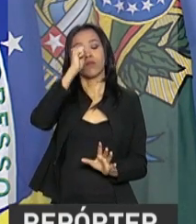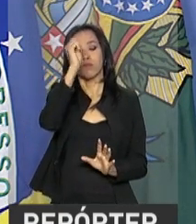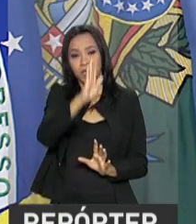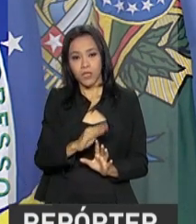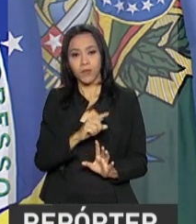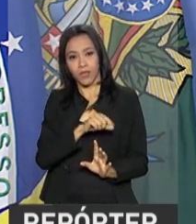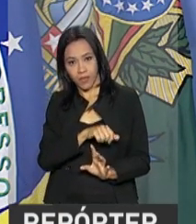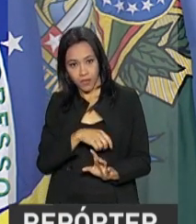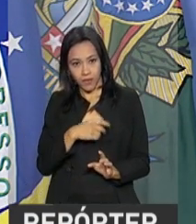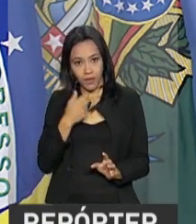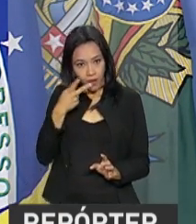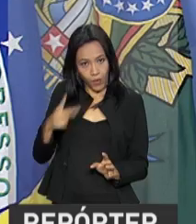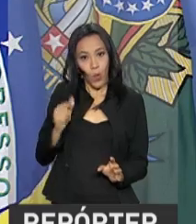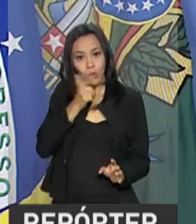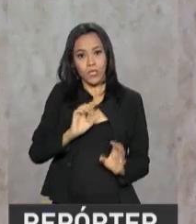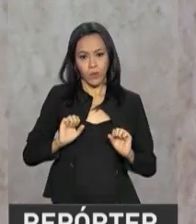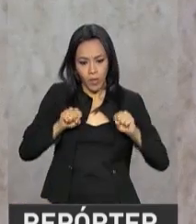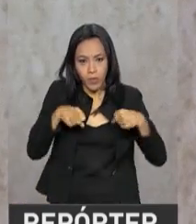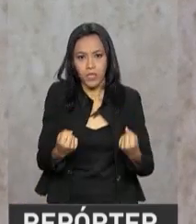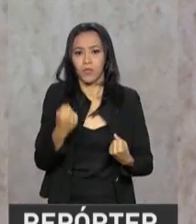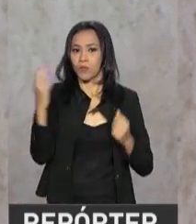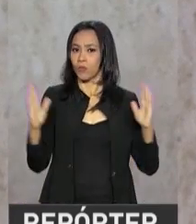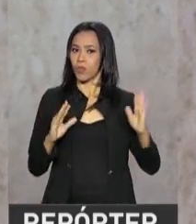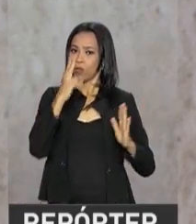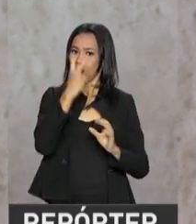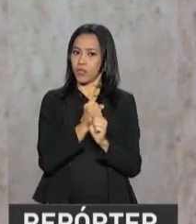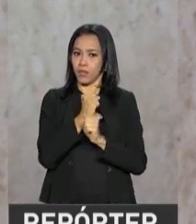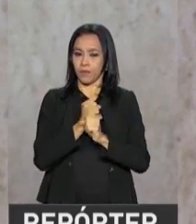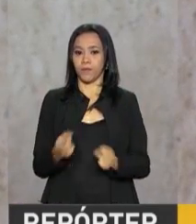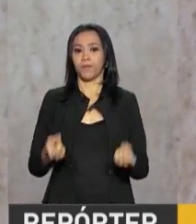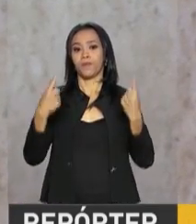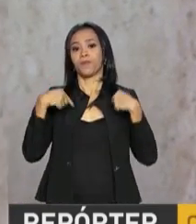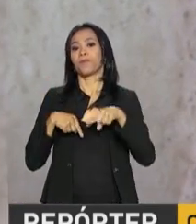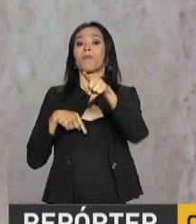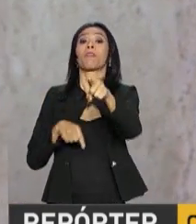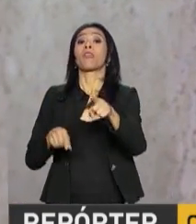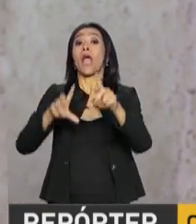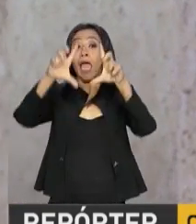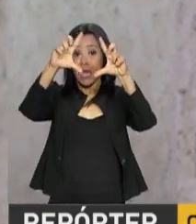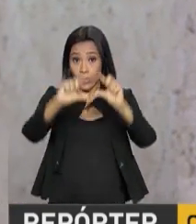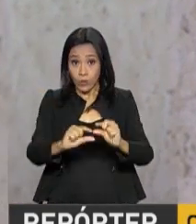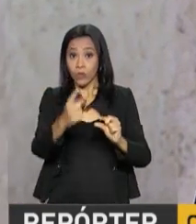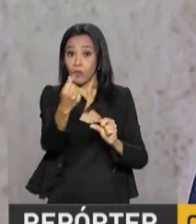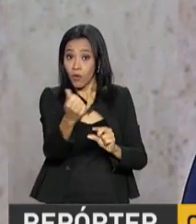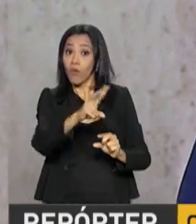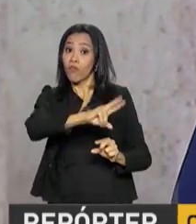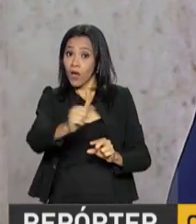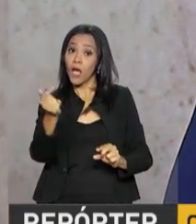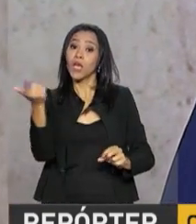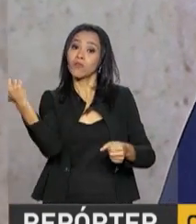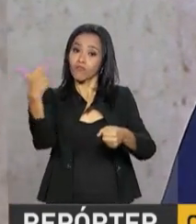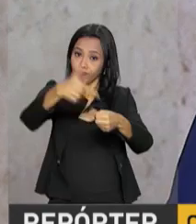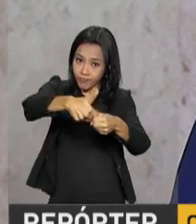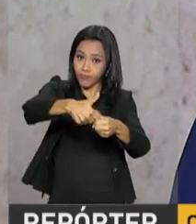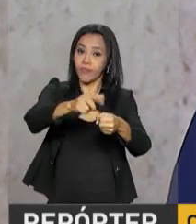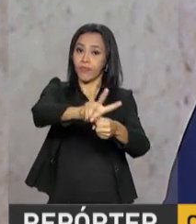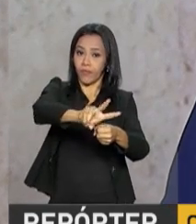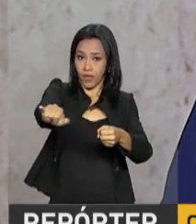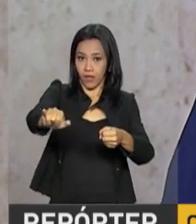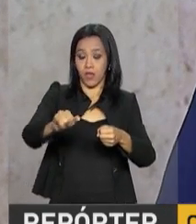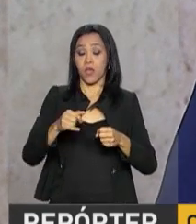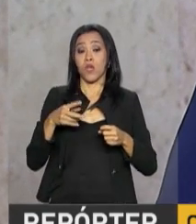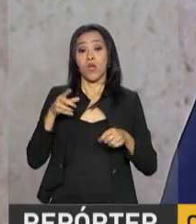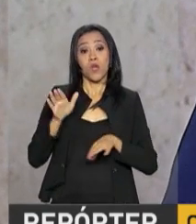recuperou nestes do anos a redução vai chegar às bombas o PROCON tá está